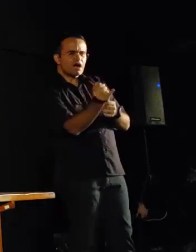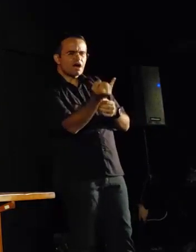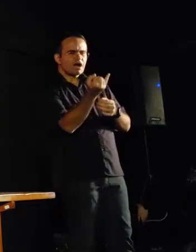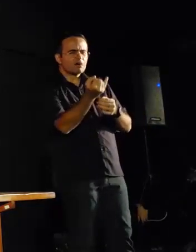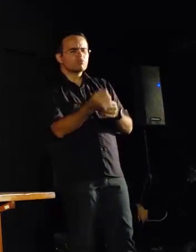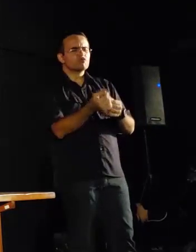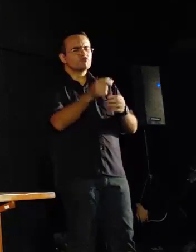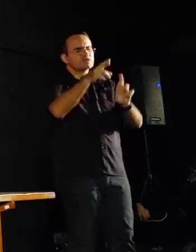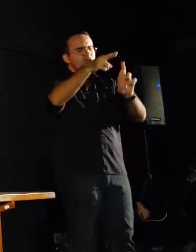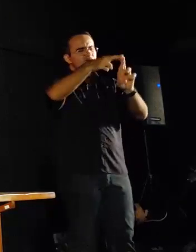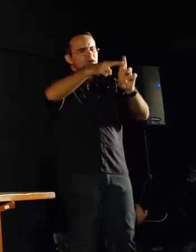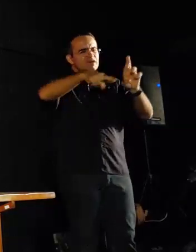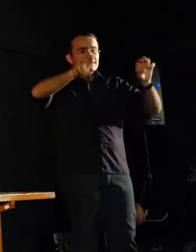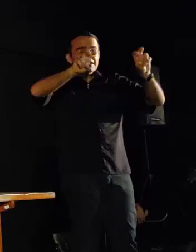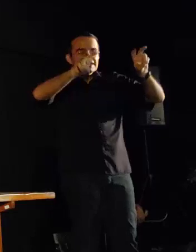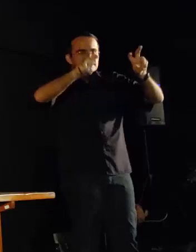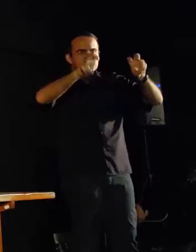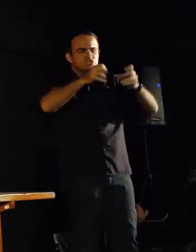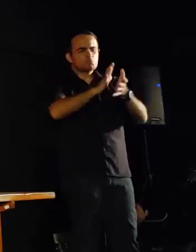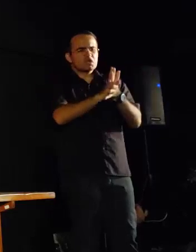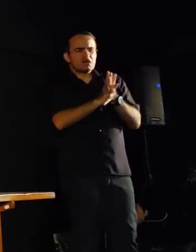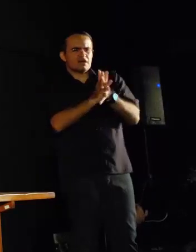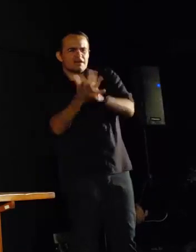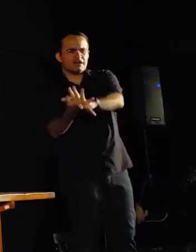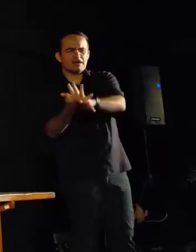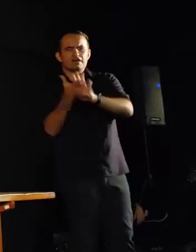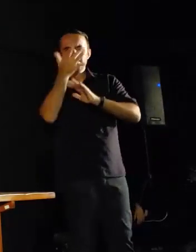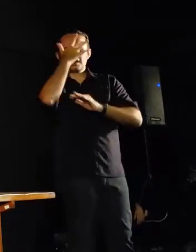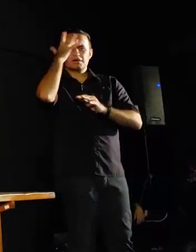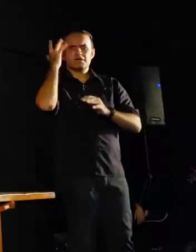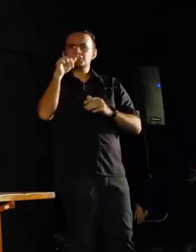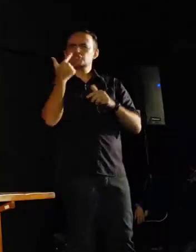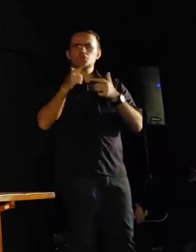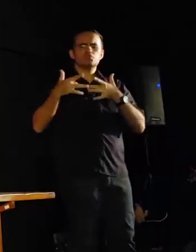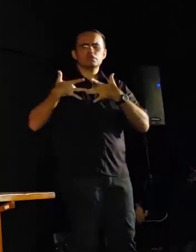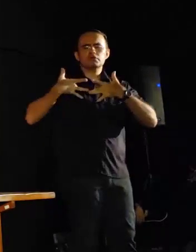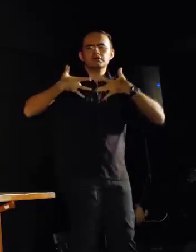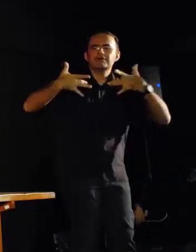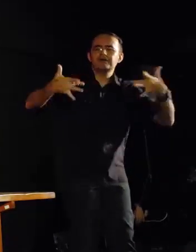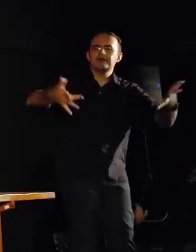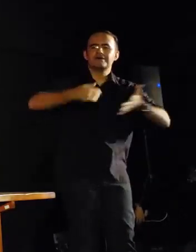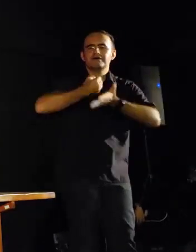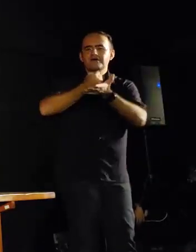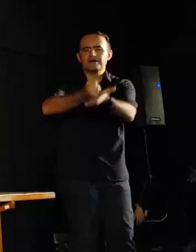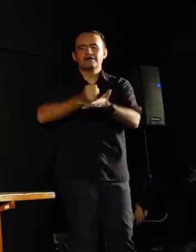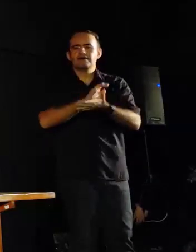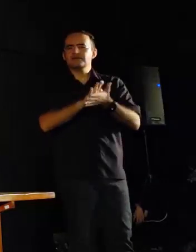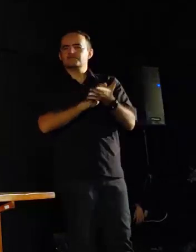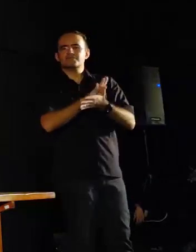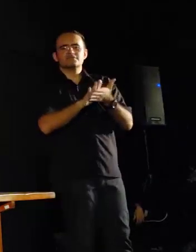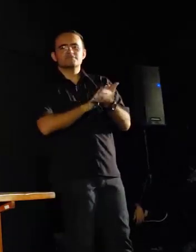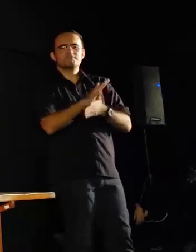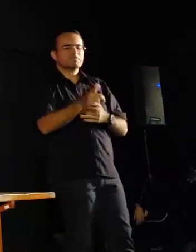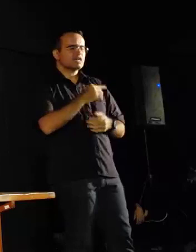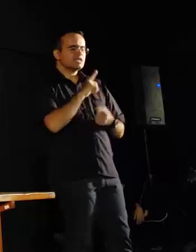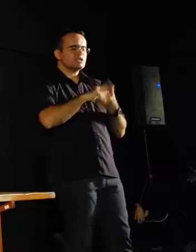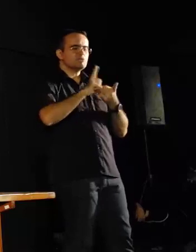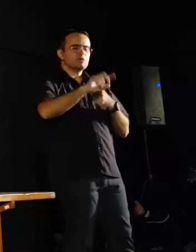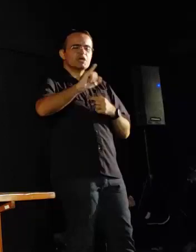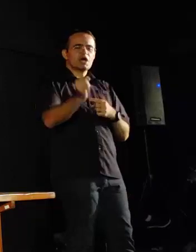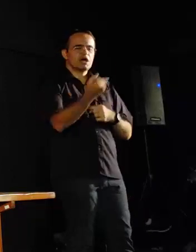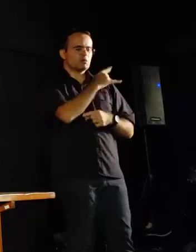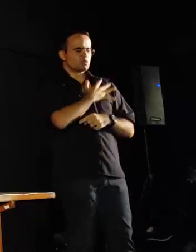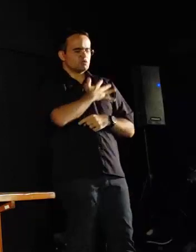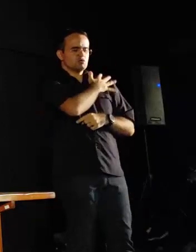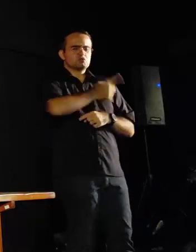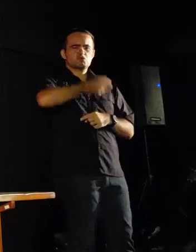mais profunda ausência de solidariedade, a mais profunda violência militarizada, sabe? sei lá, o Brasil é um país